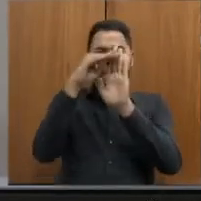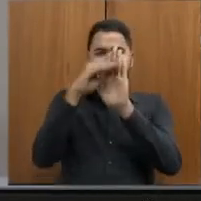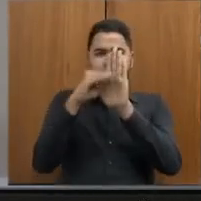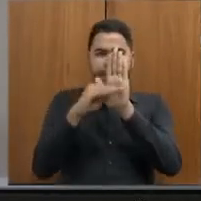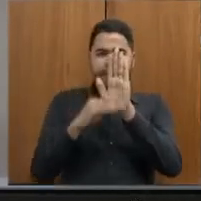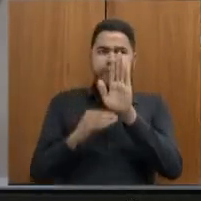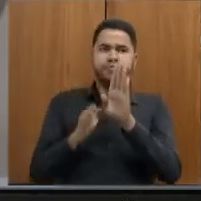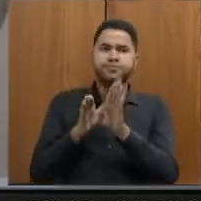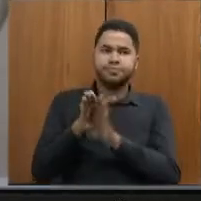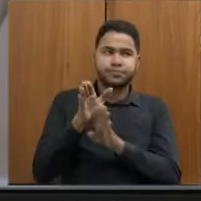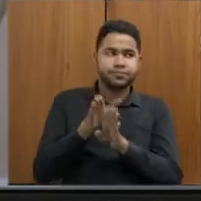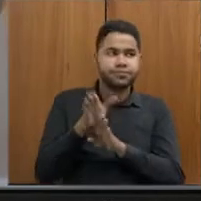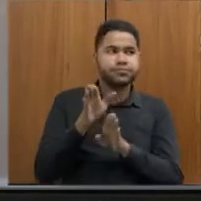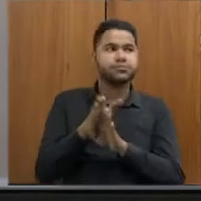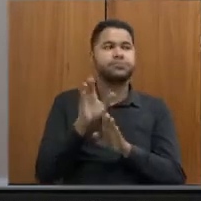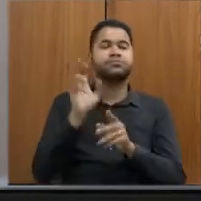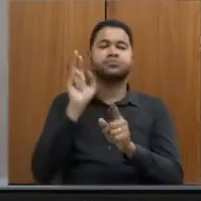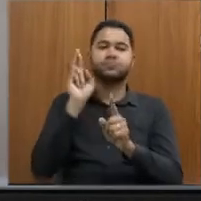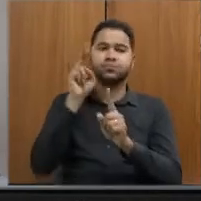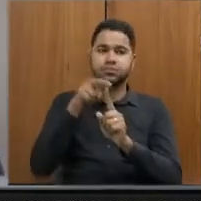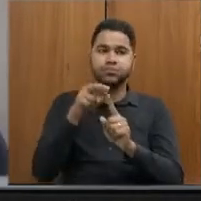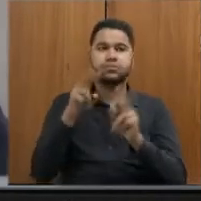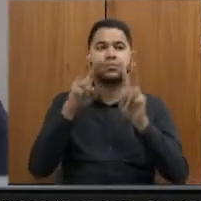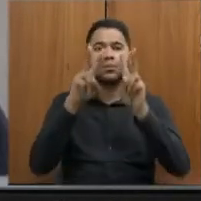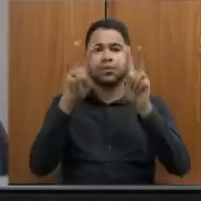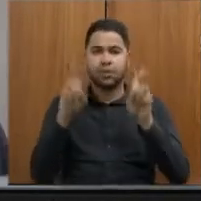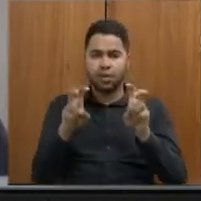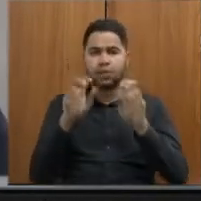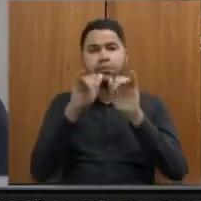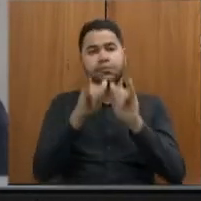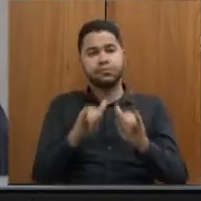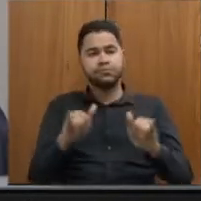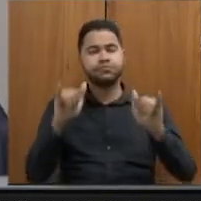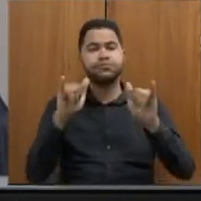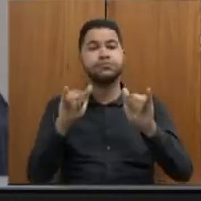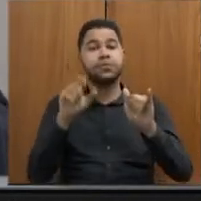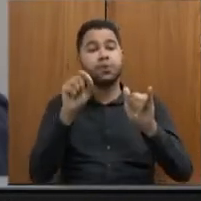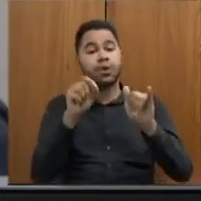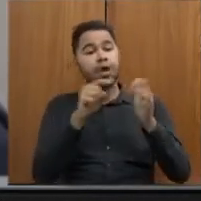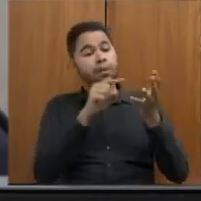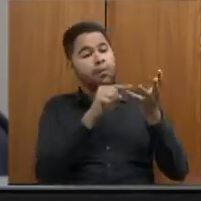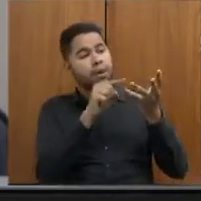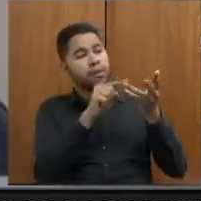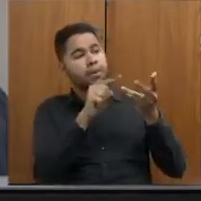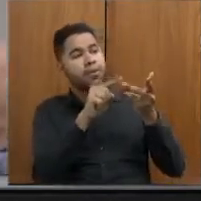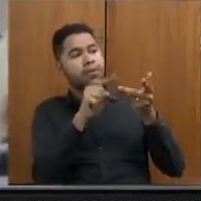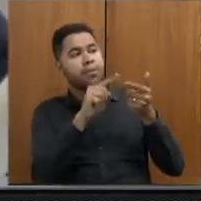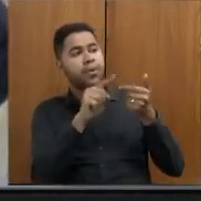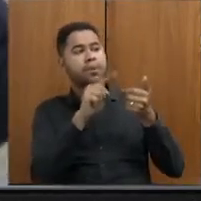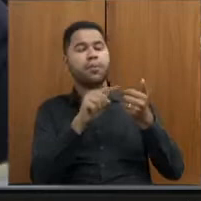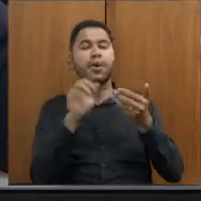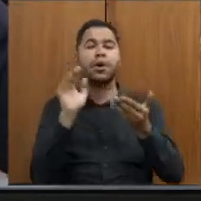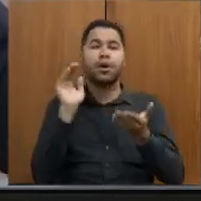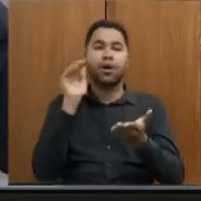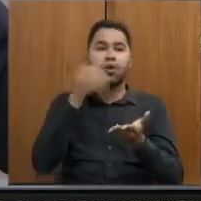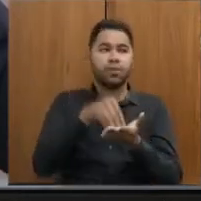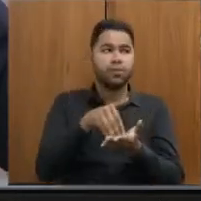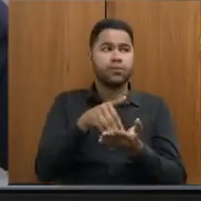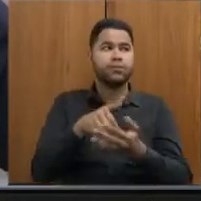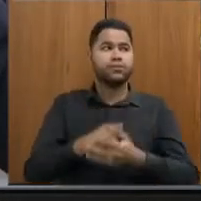recomendações referentes ao tema abordado que serão deliberados ao final dessa